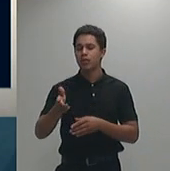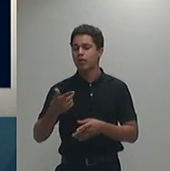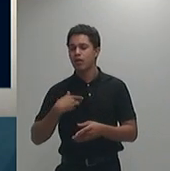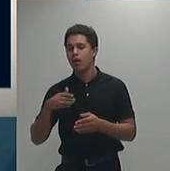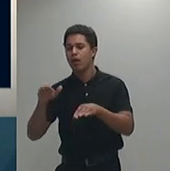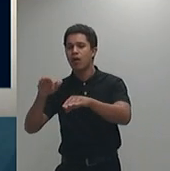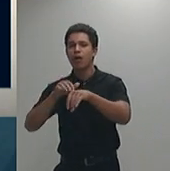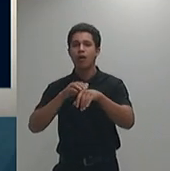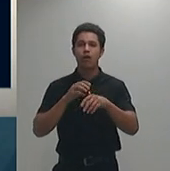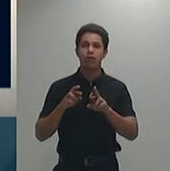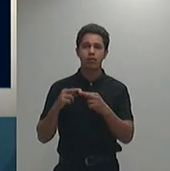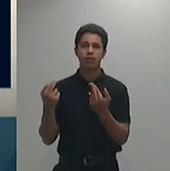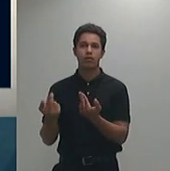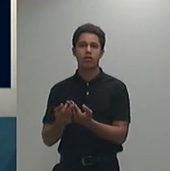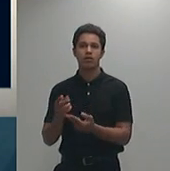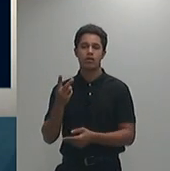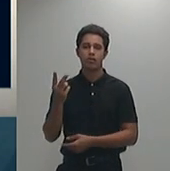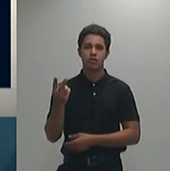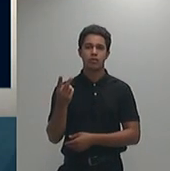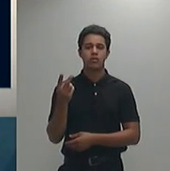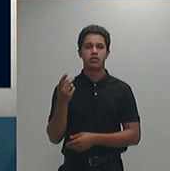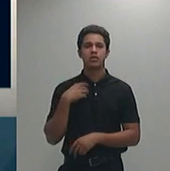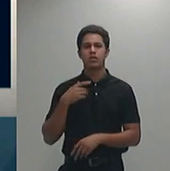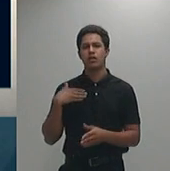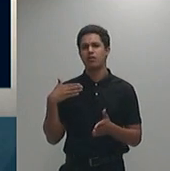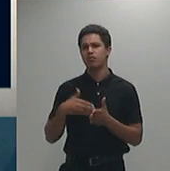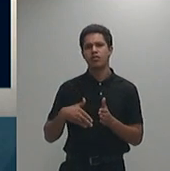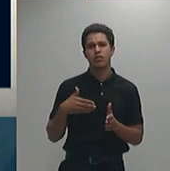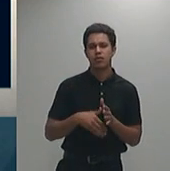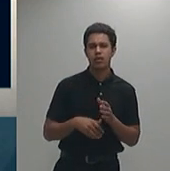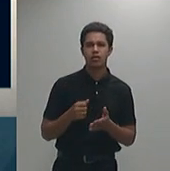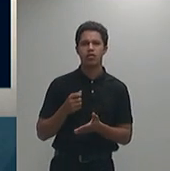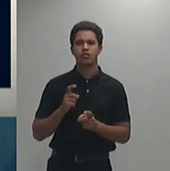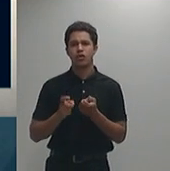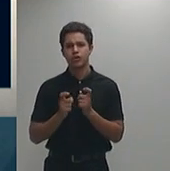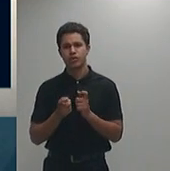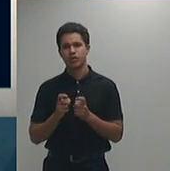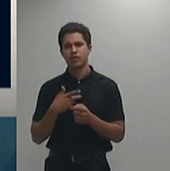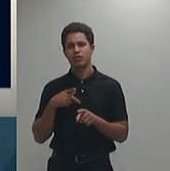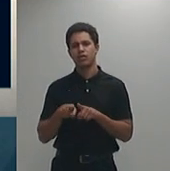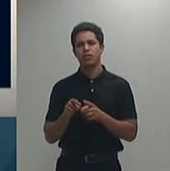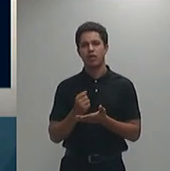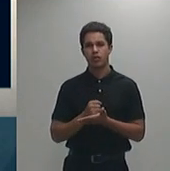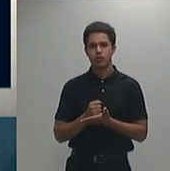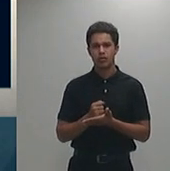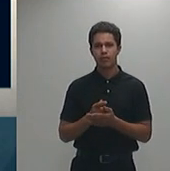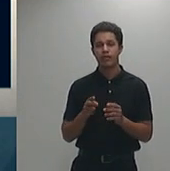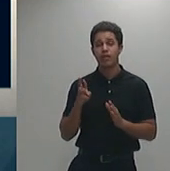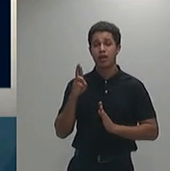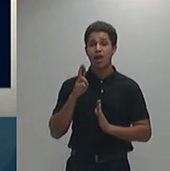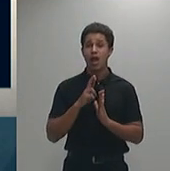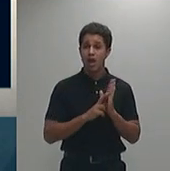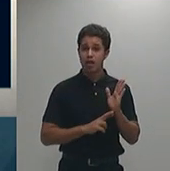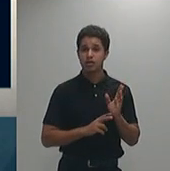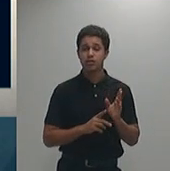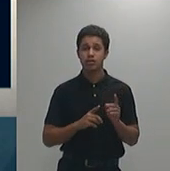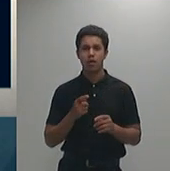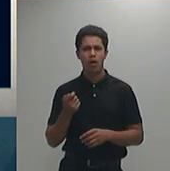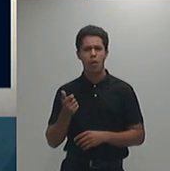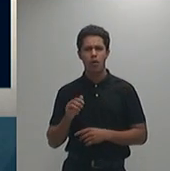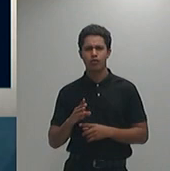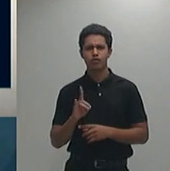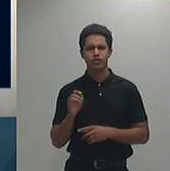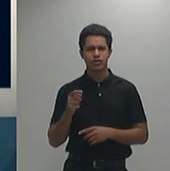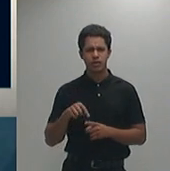dos administradores e controladores registros que pouco dias antes da data prevista